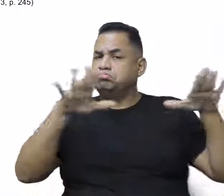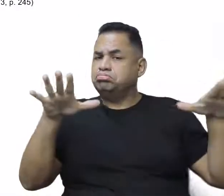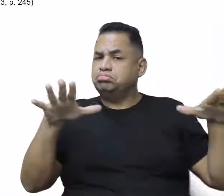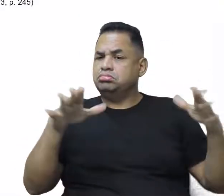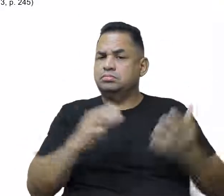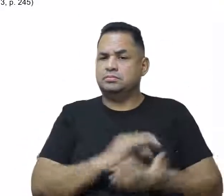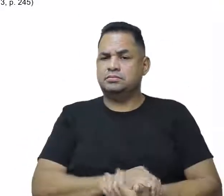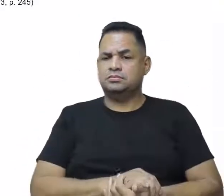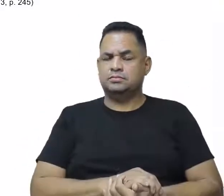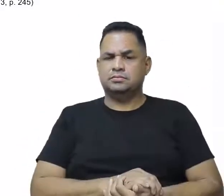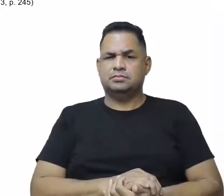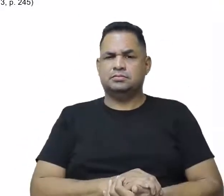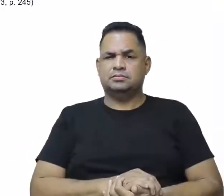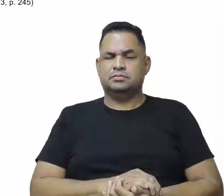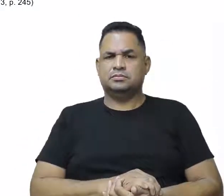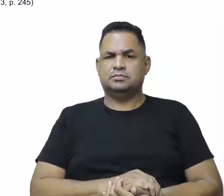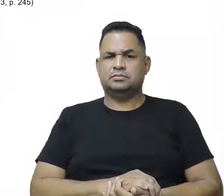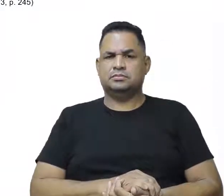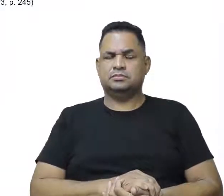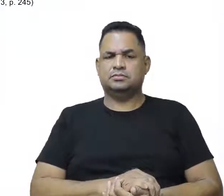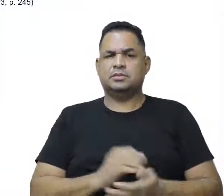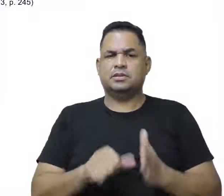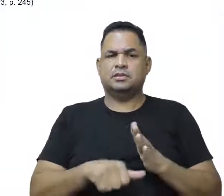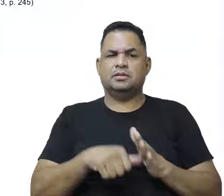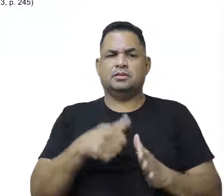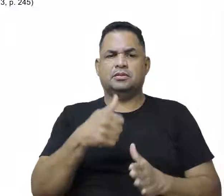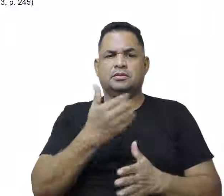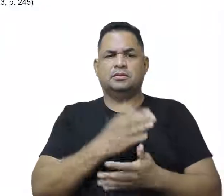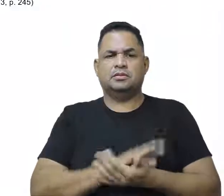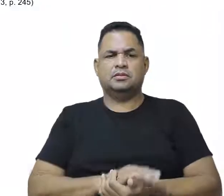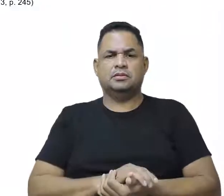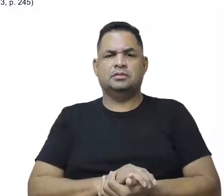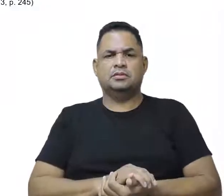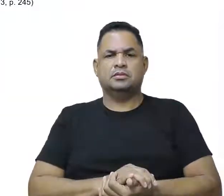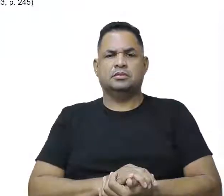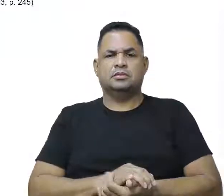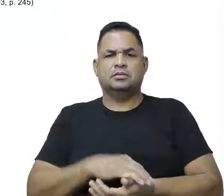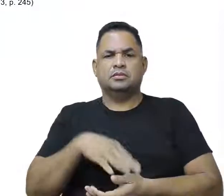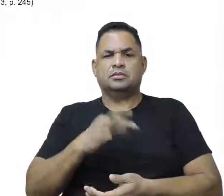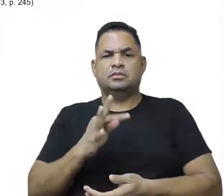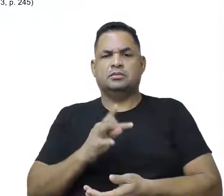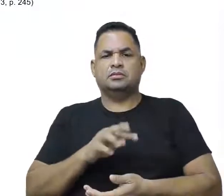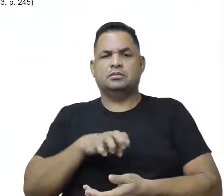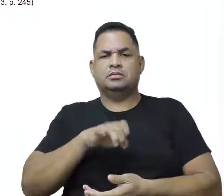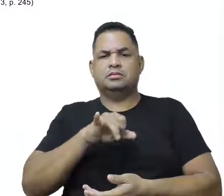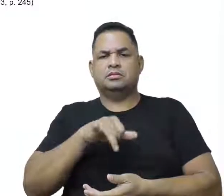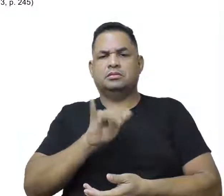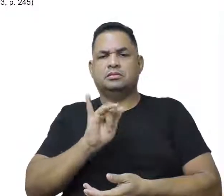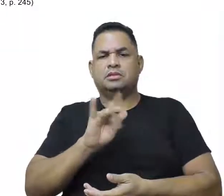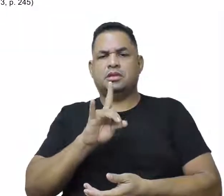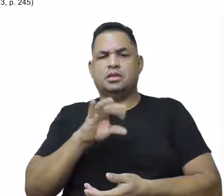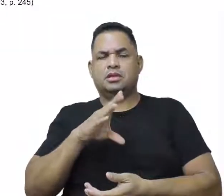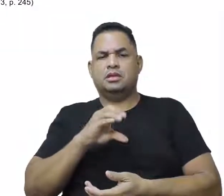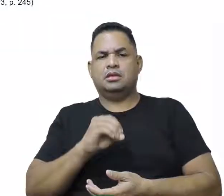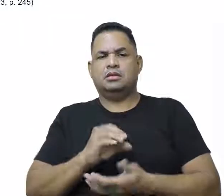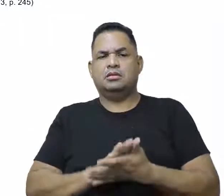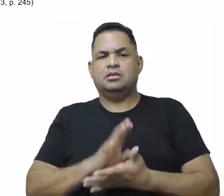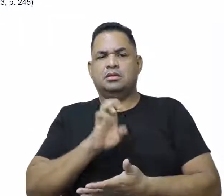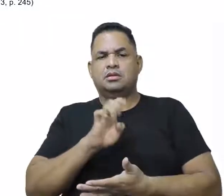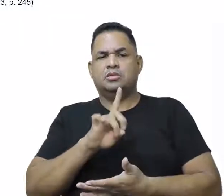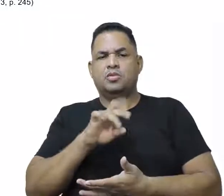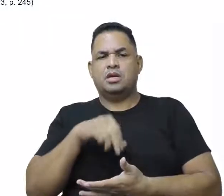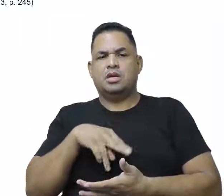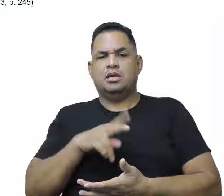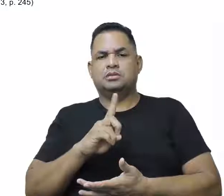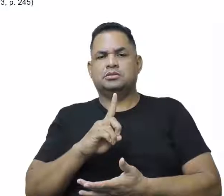amplo. E eu trago primeiro para vocês, que é o Taylor, Edward Burnett Taylor,